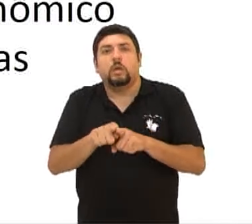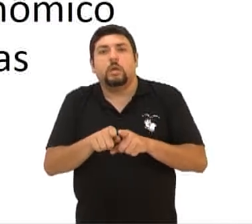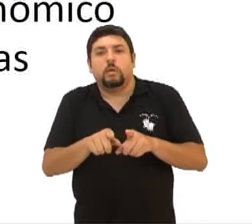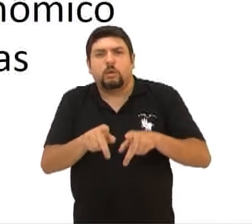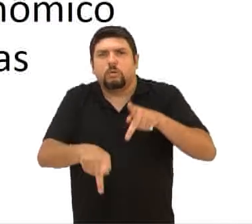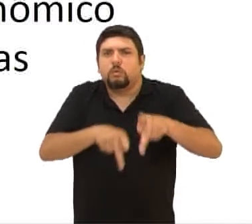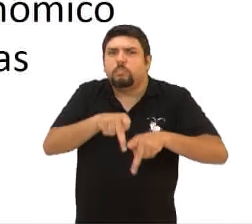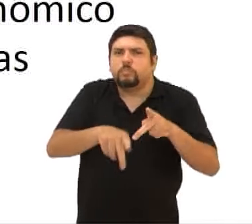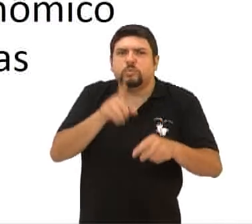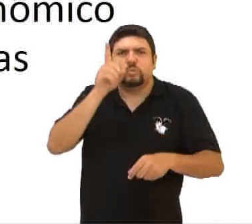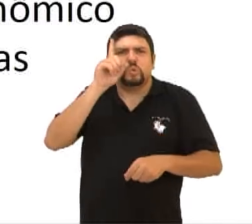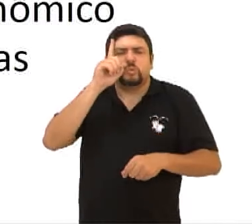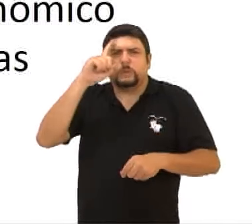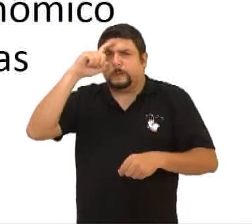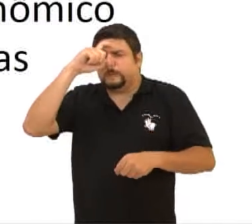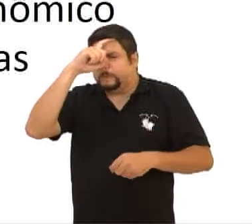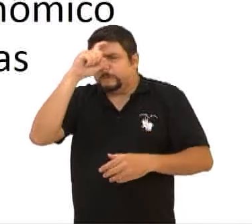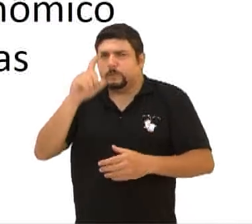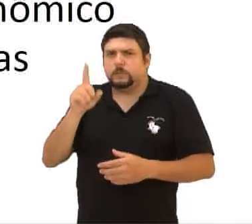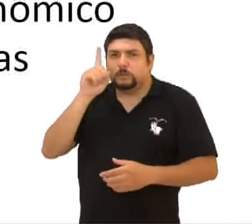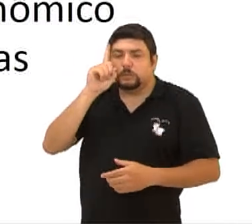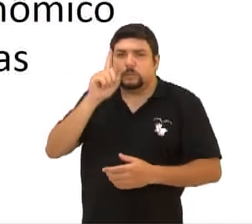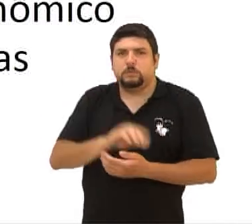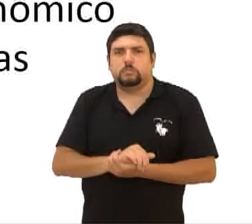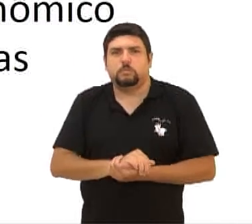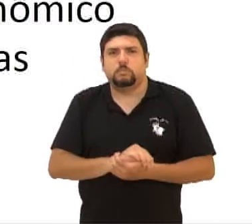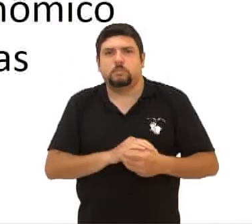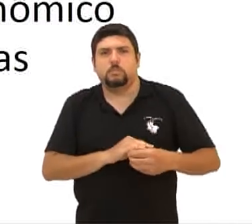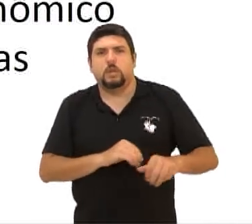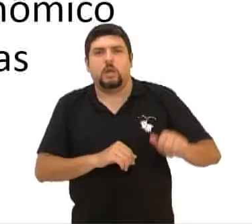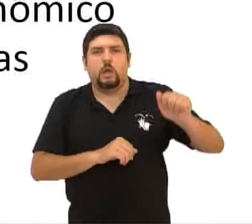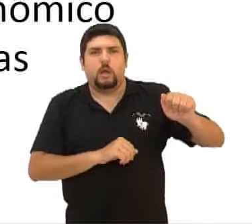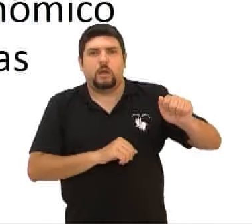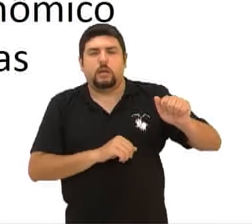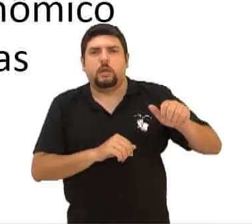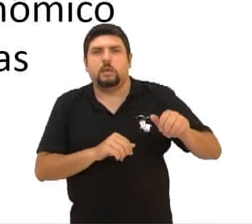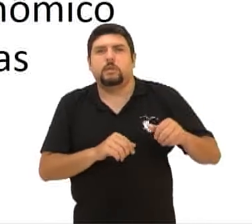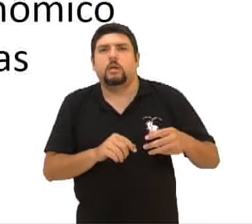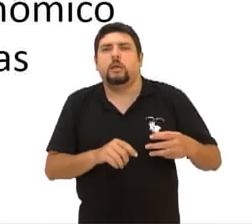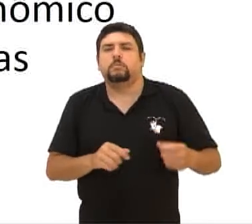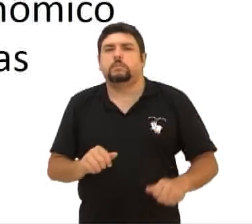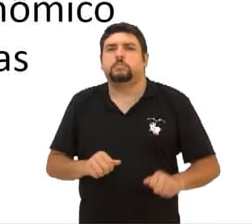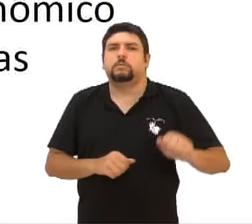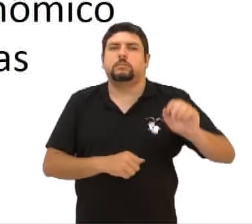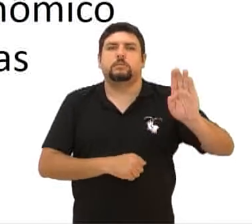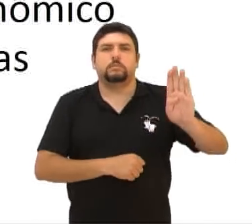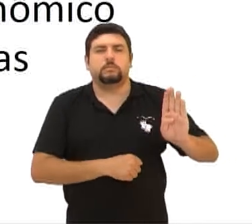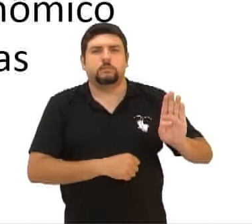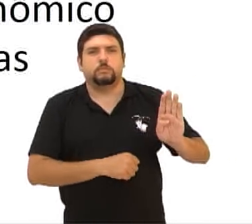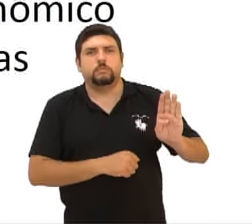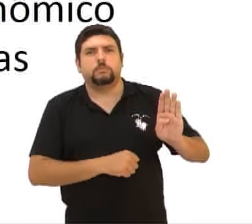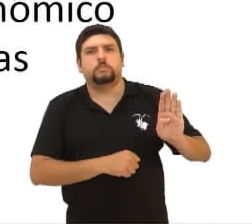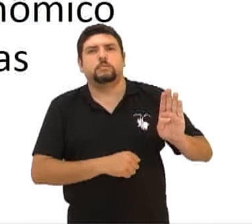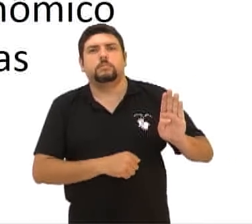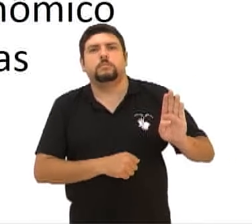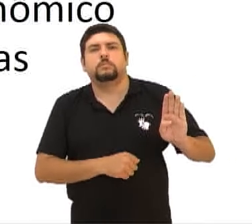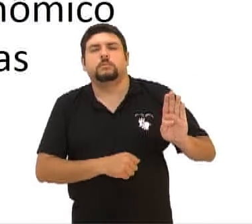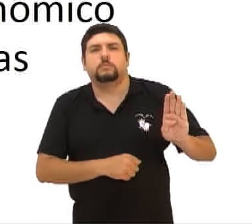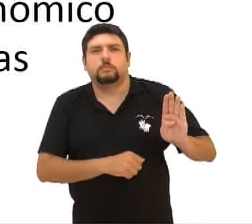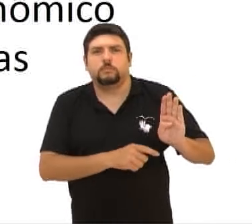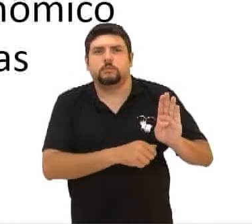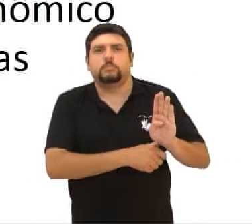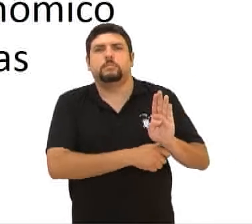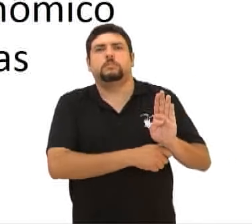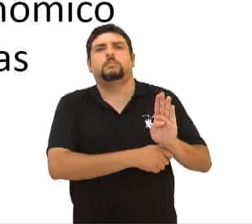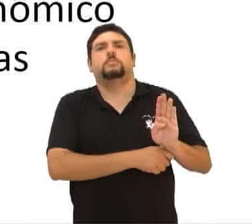moradores, à população. Letra A, elas são superpovoadas, desconectadas e dispendiosas. Letra B, são